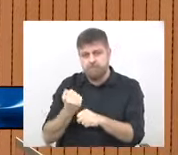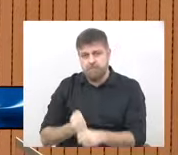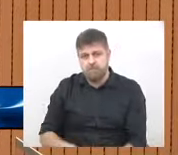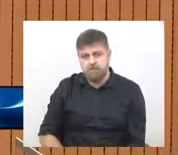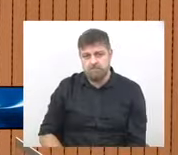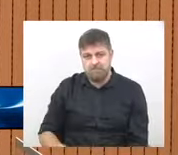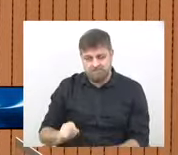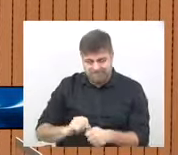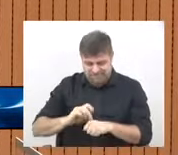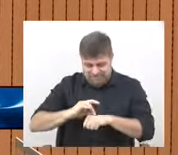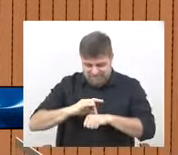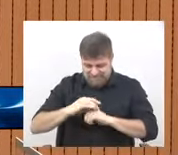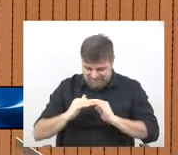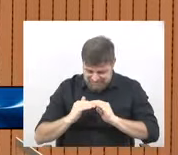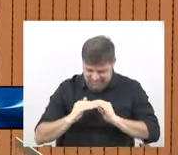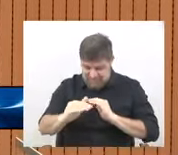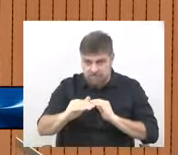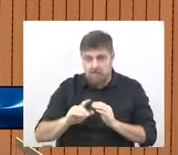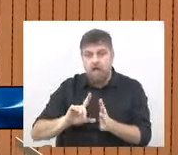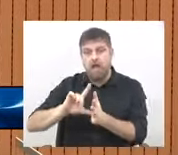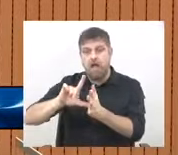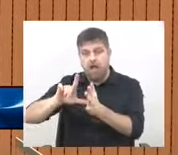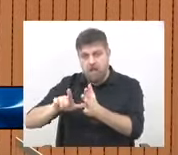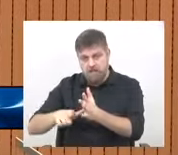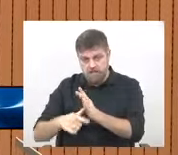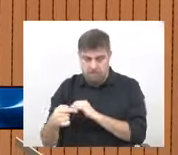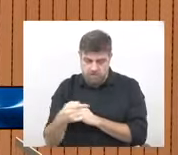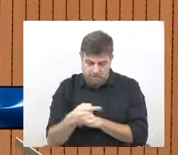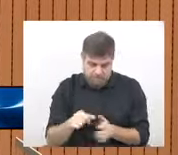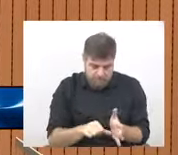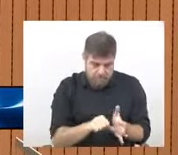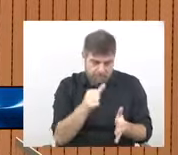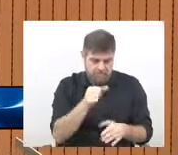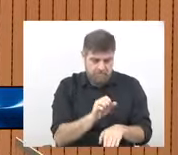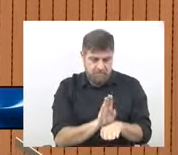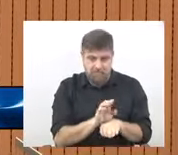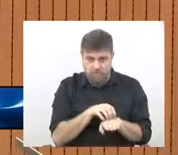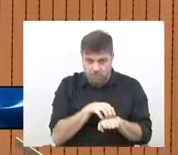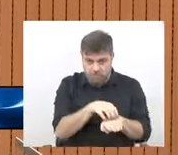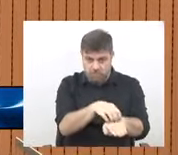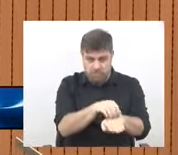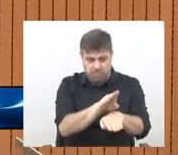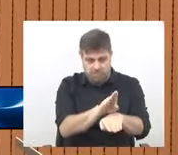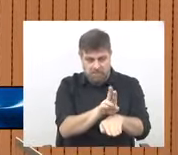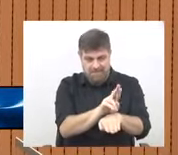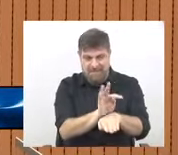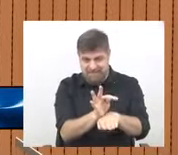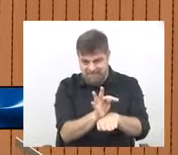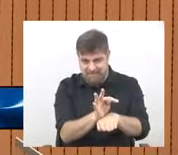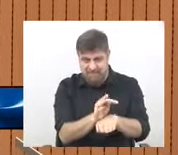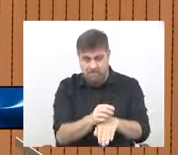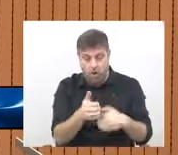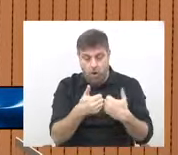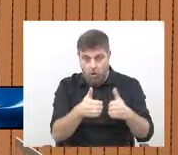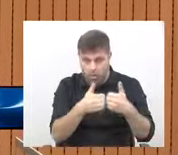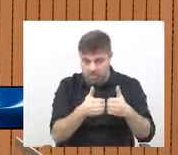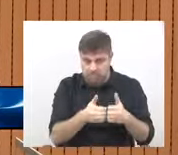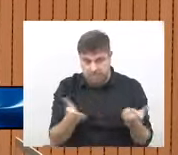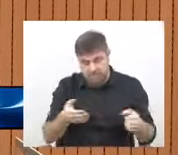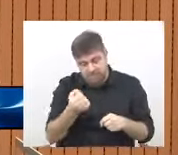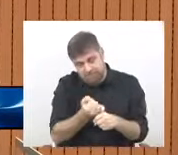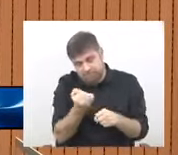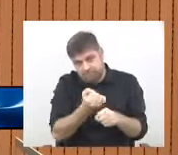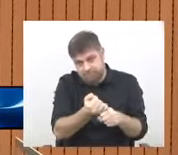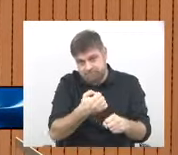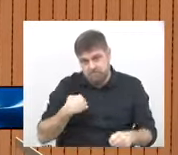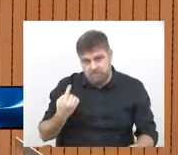esse pavimento, ela vem logo em seguida à conclusão das obras dos corredores do BRT. Nesse momento agora de obras, nós